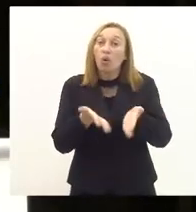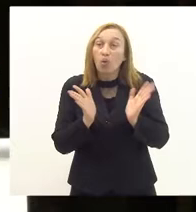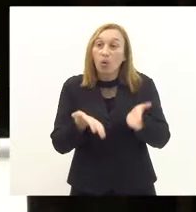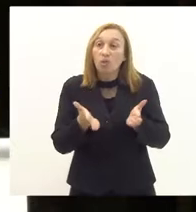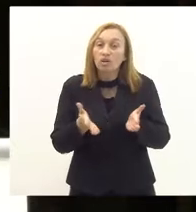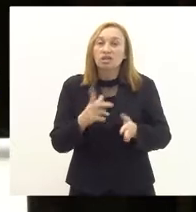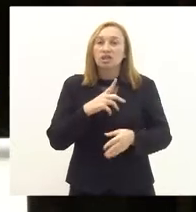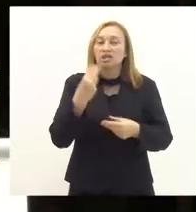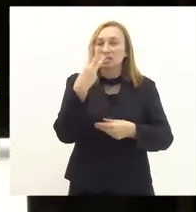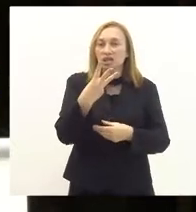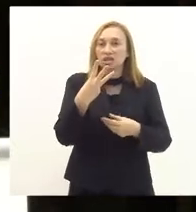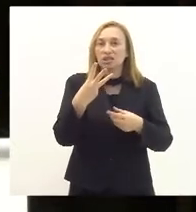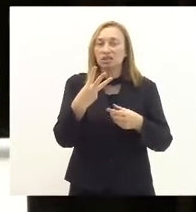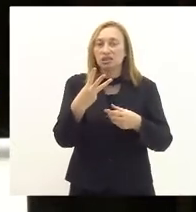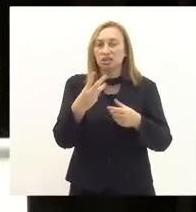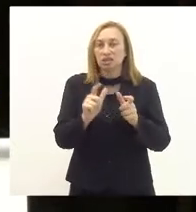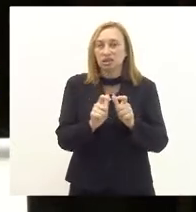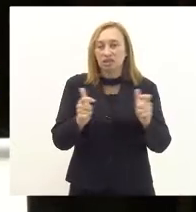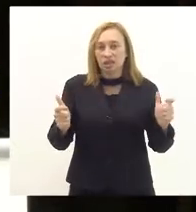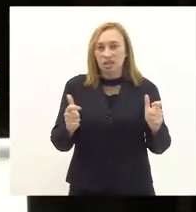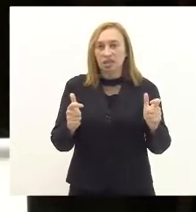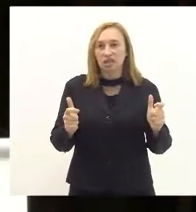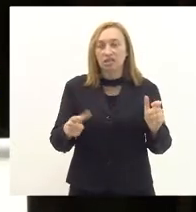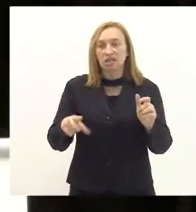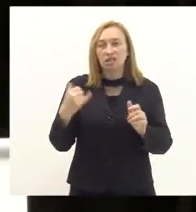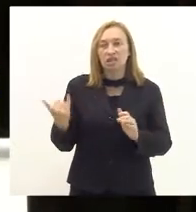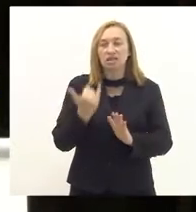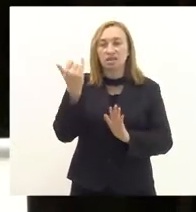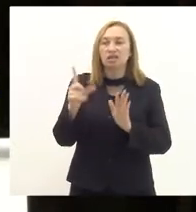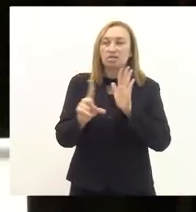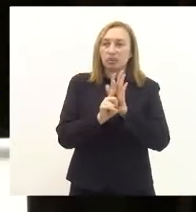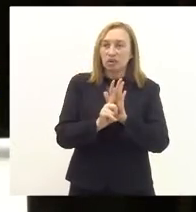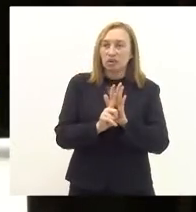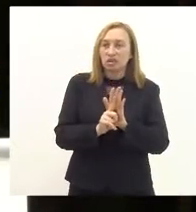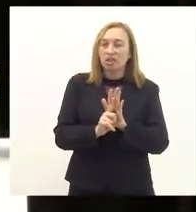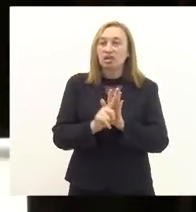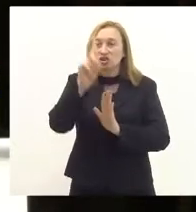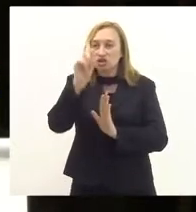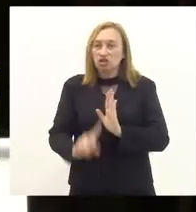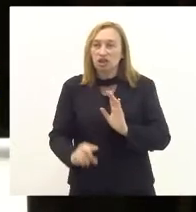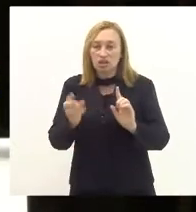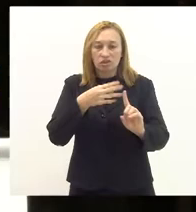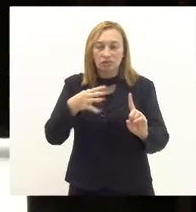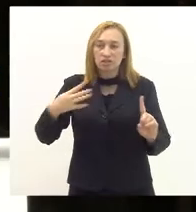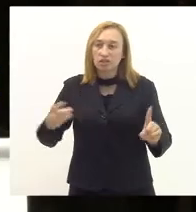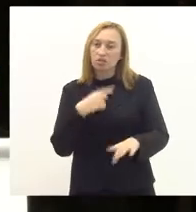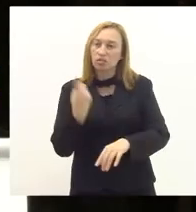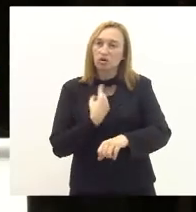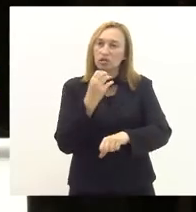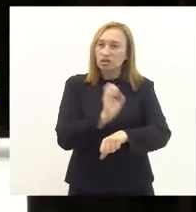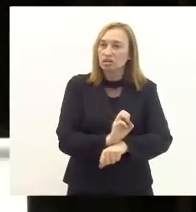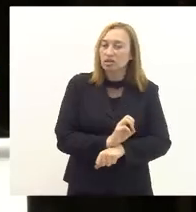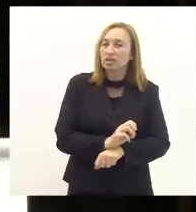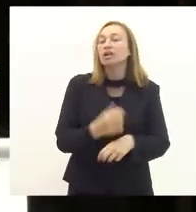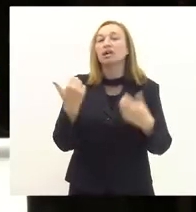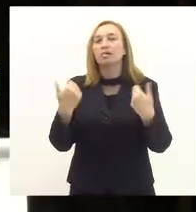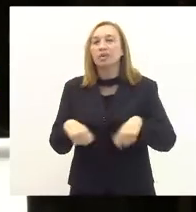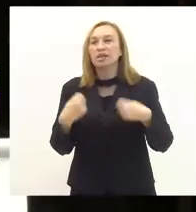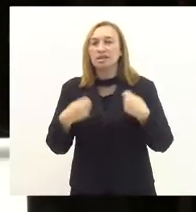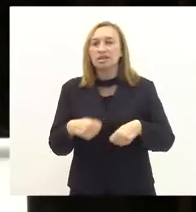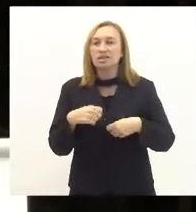temos 3 grandes leis importantes para a promoção dos direitos LGBT em nosso Estado e que precisam